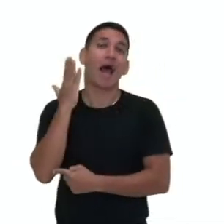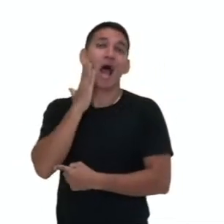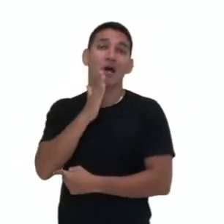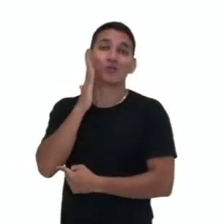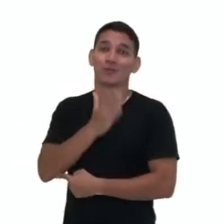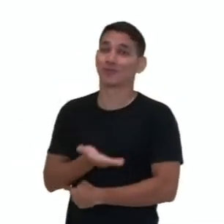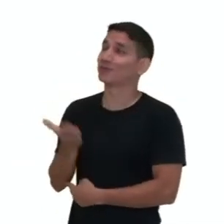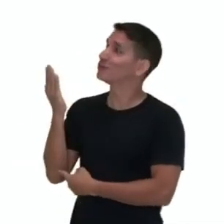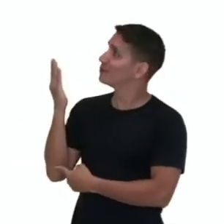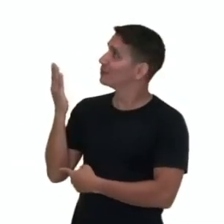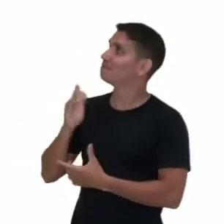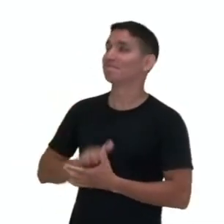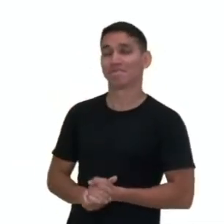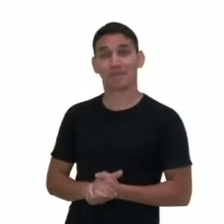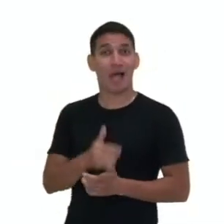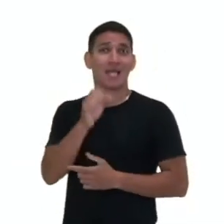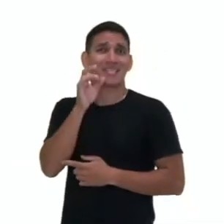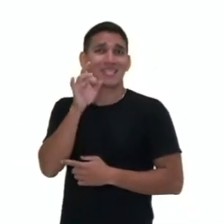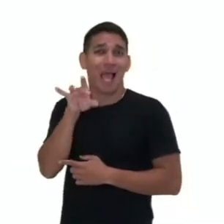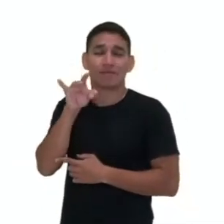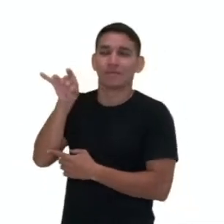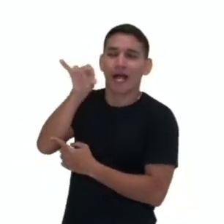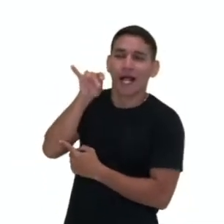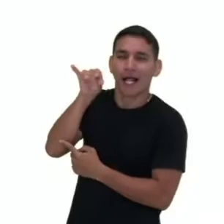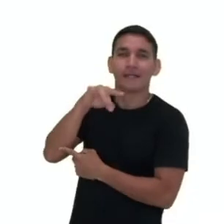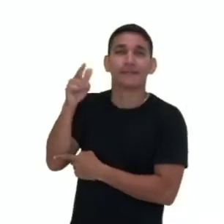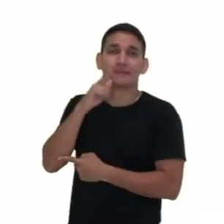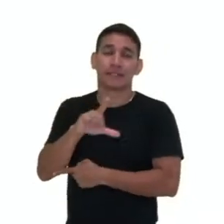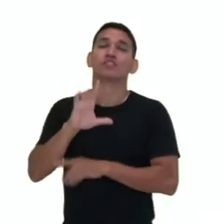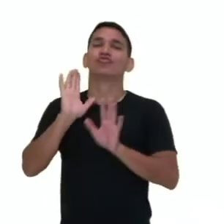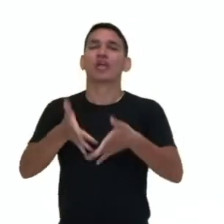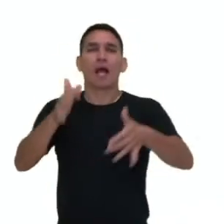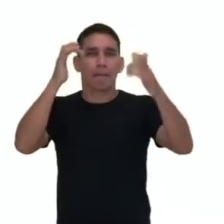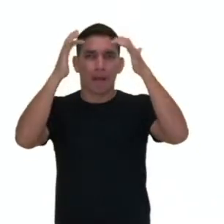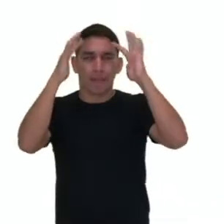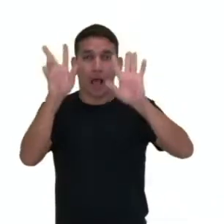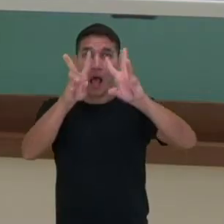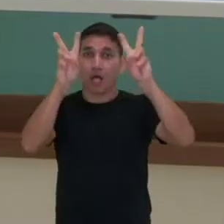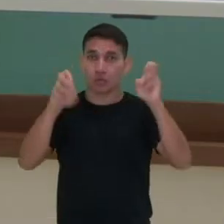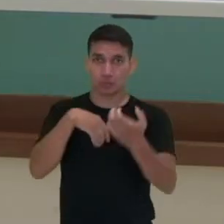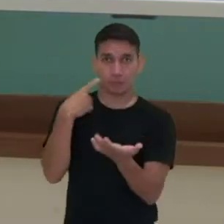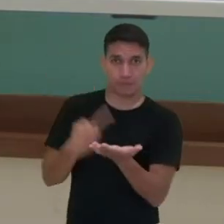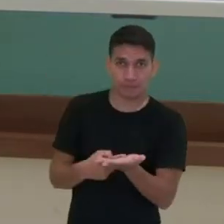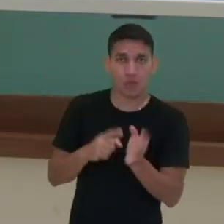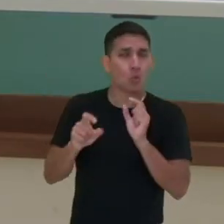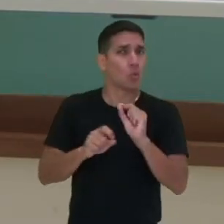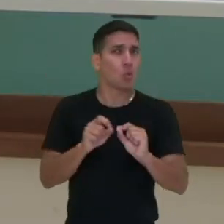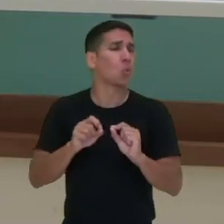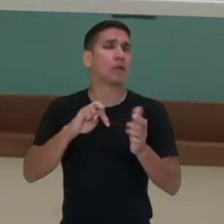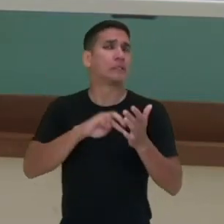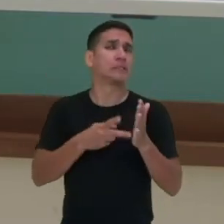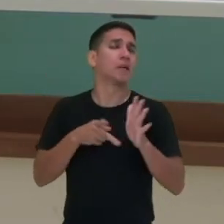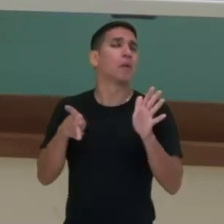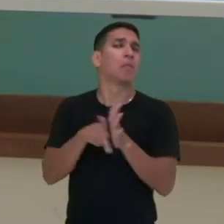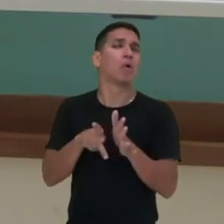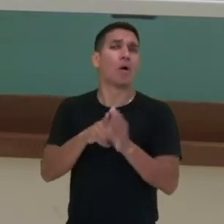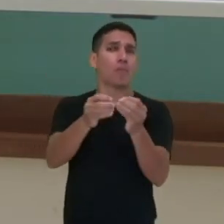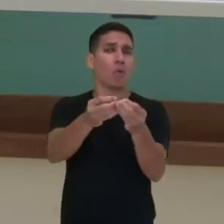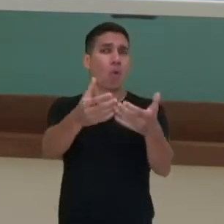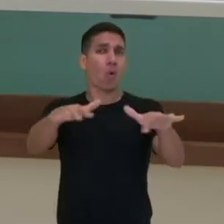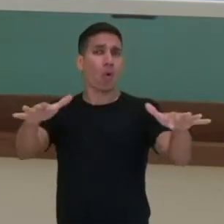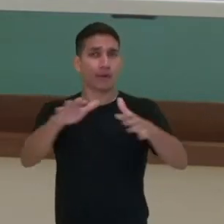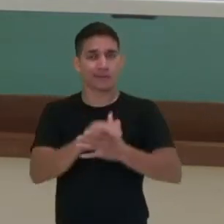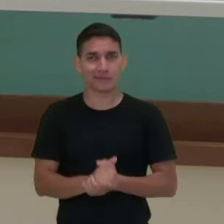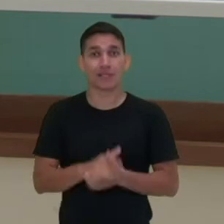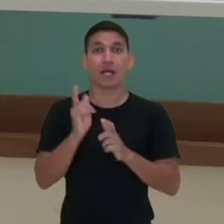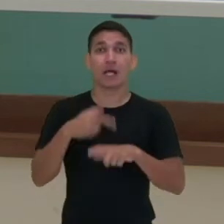porções de água salgada. E aí já pensamos nessa definição. O que são os oceanos?